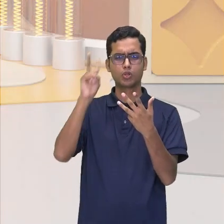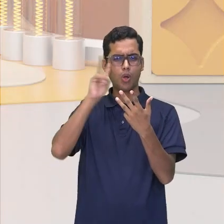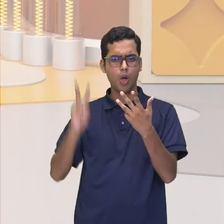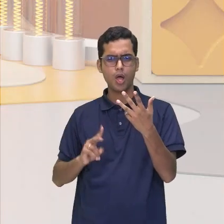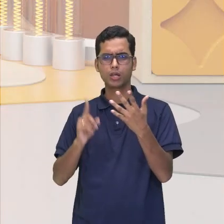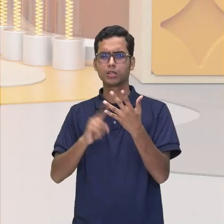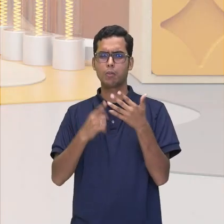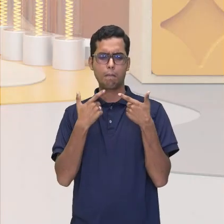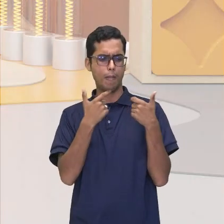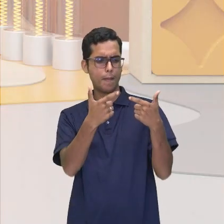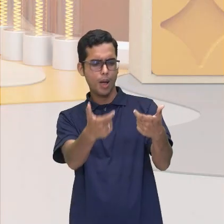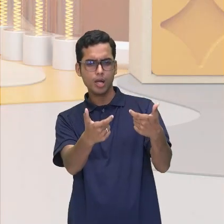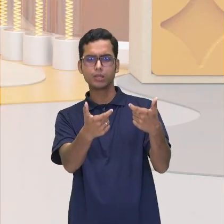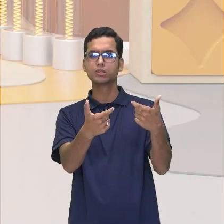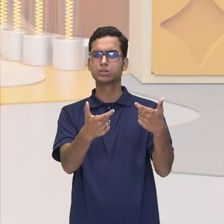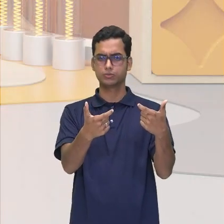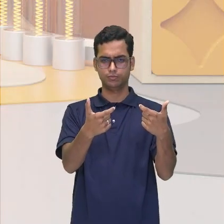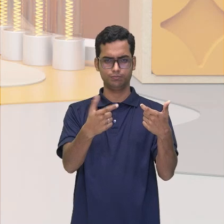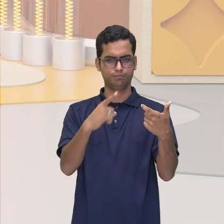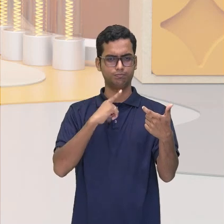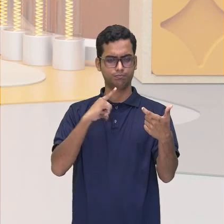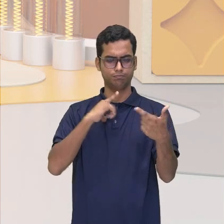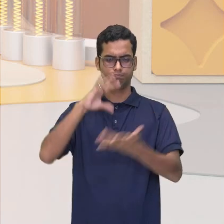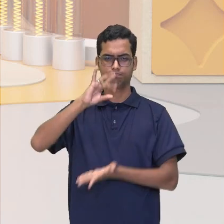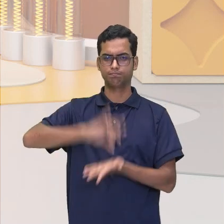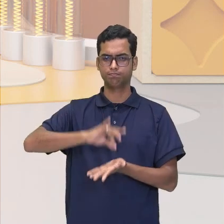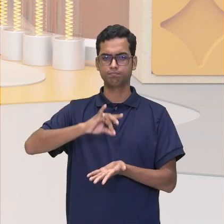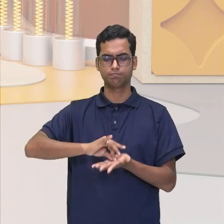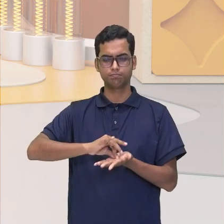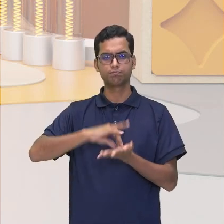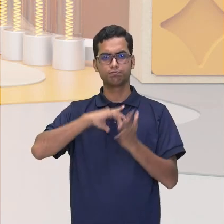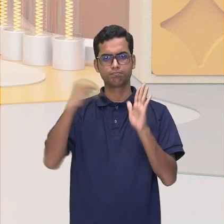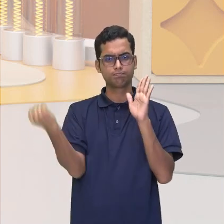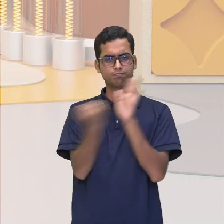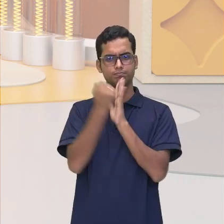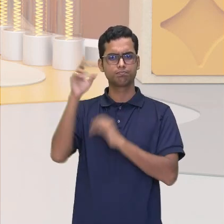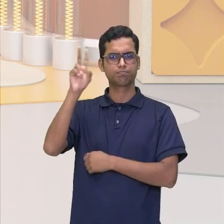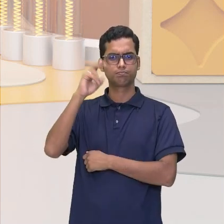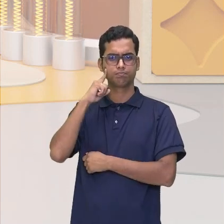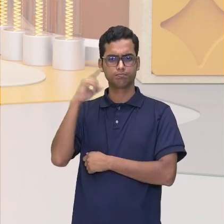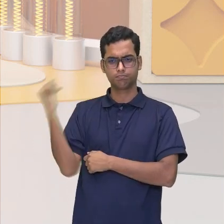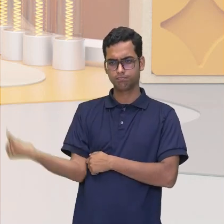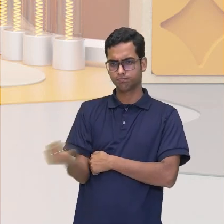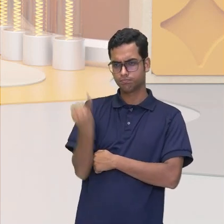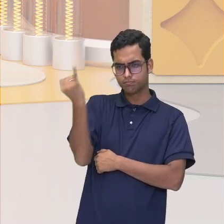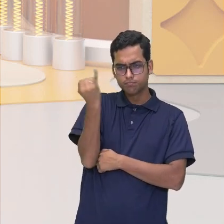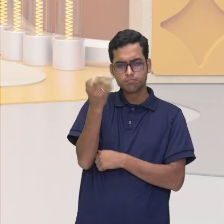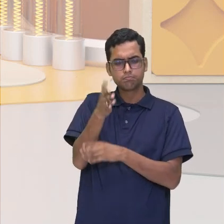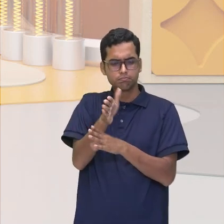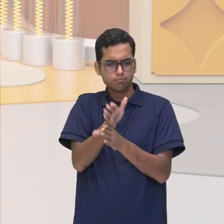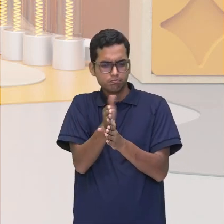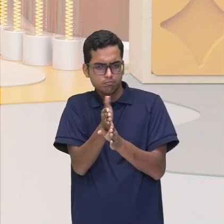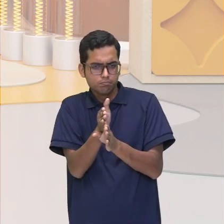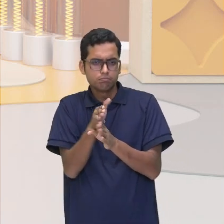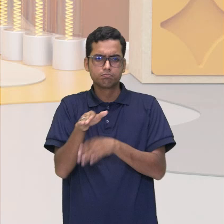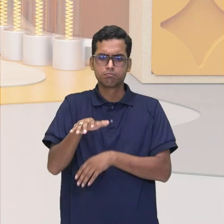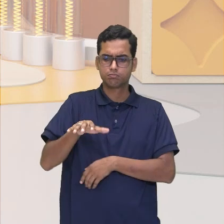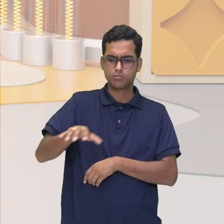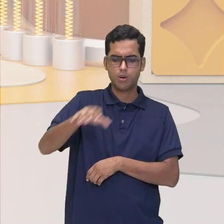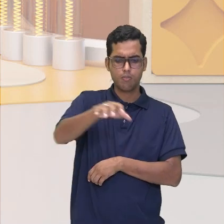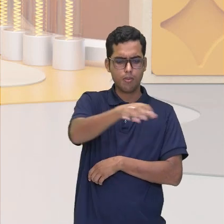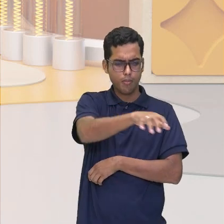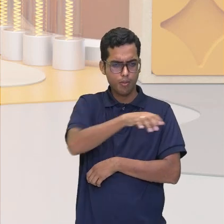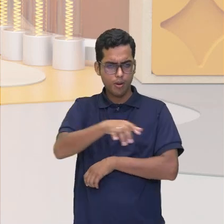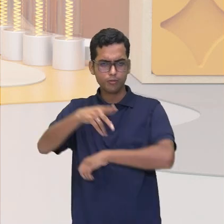vão desempenhar um papel muito importante na reconfiguração de fronteiras e na